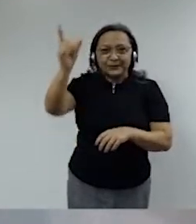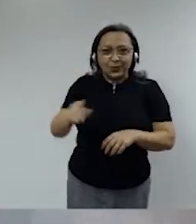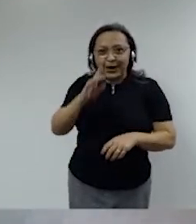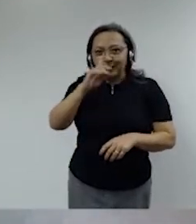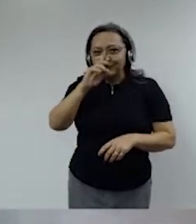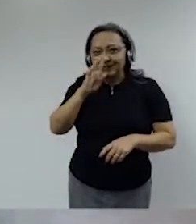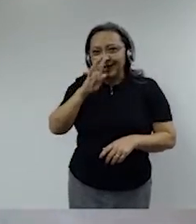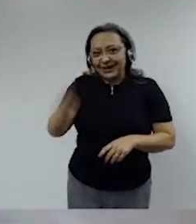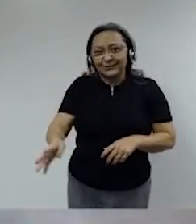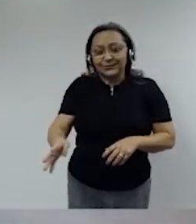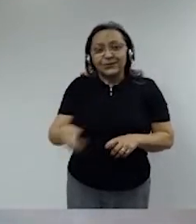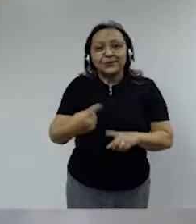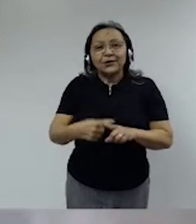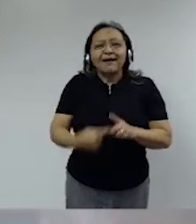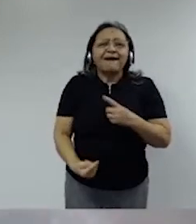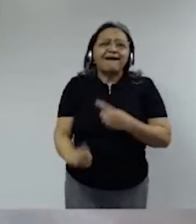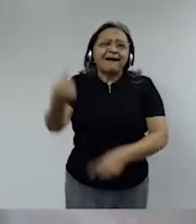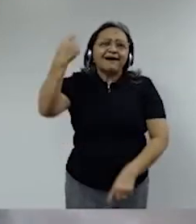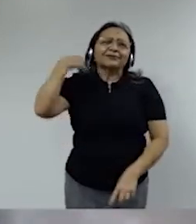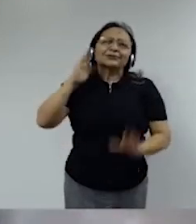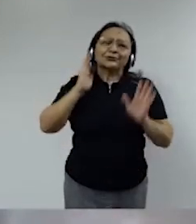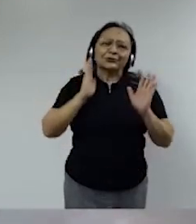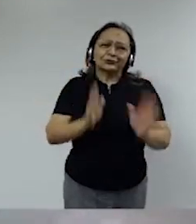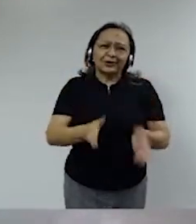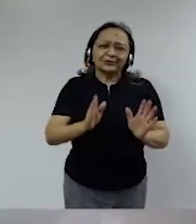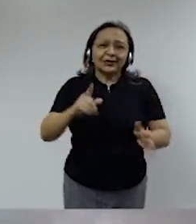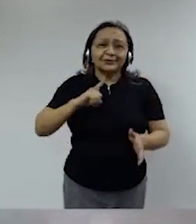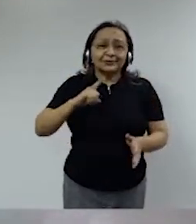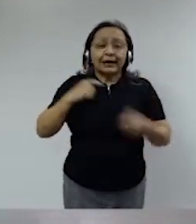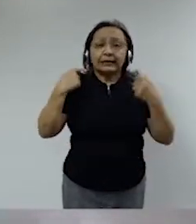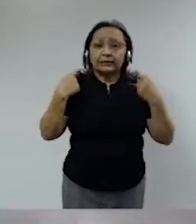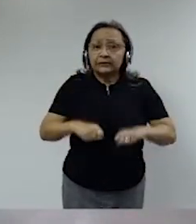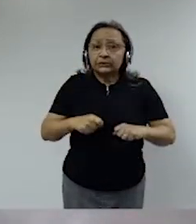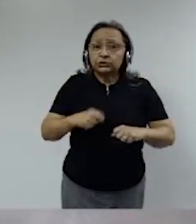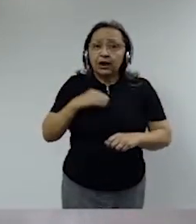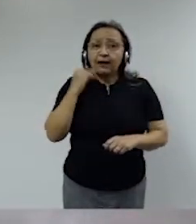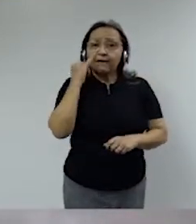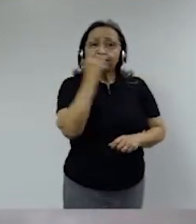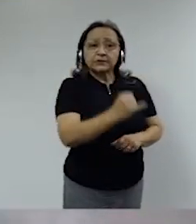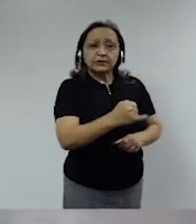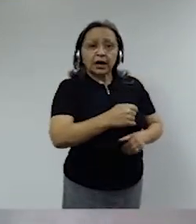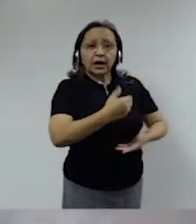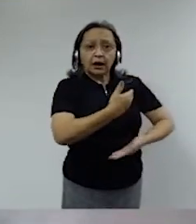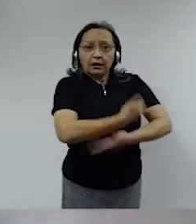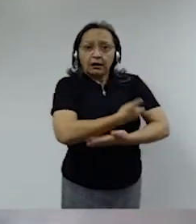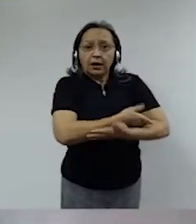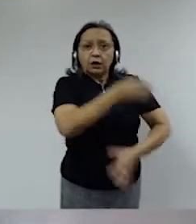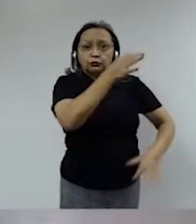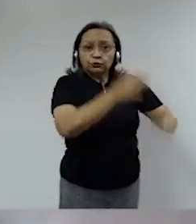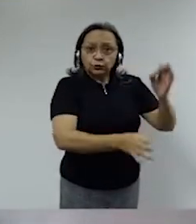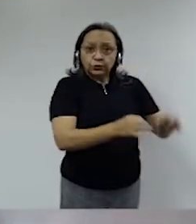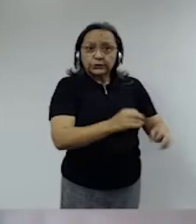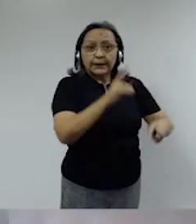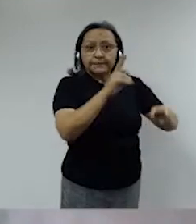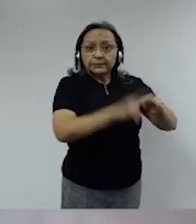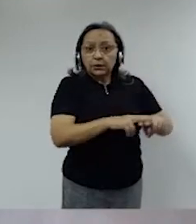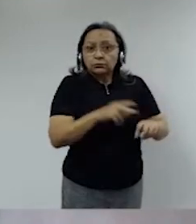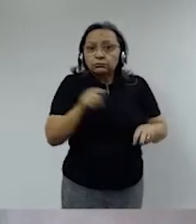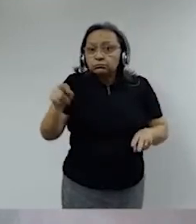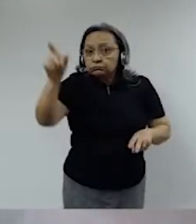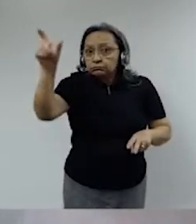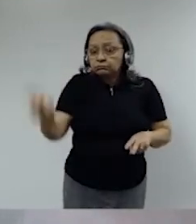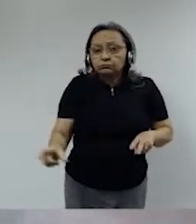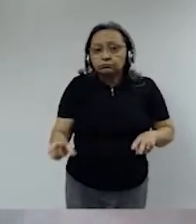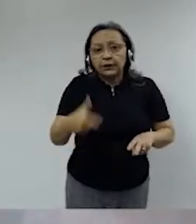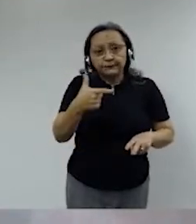processo penal, porque, veja, já havia a necessidade de se comunicar ao juiz a prisão de qualquer do povo, né?